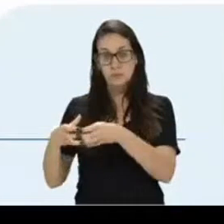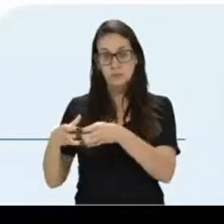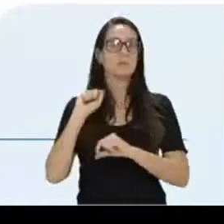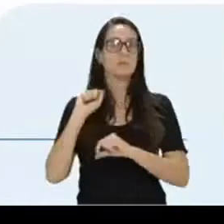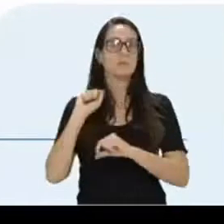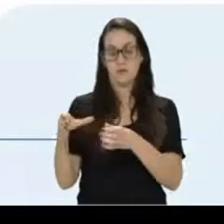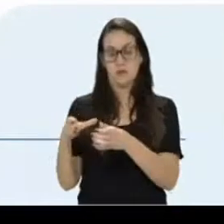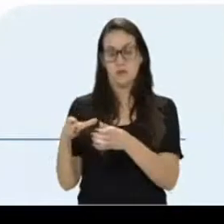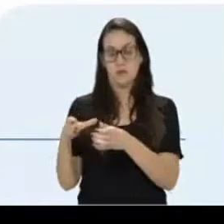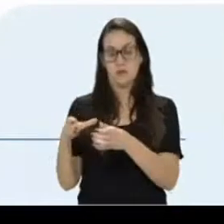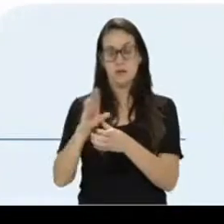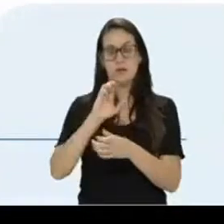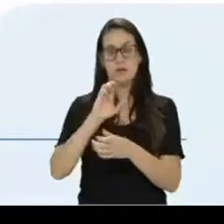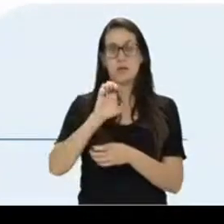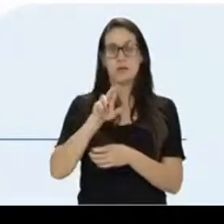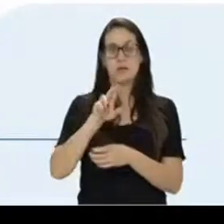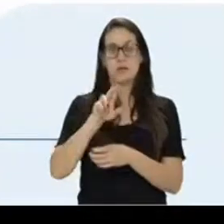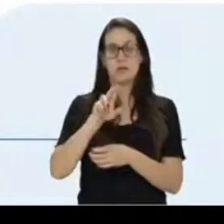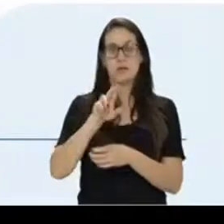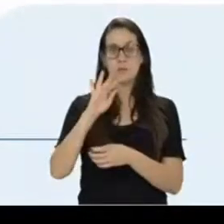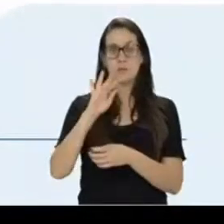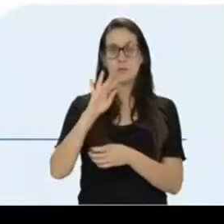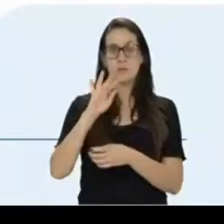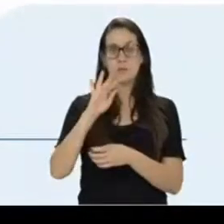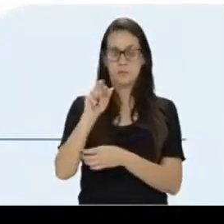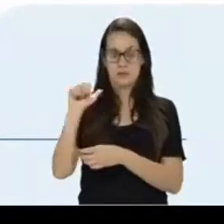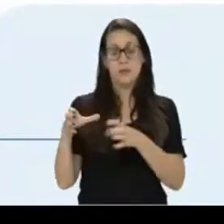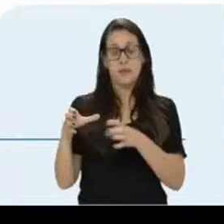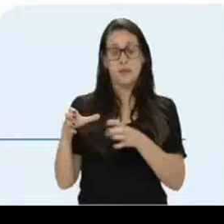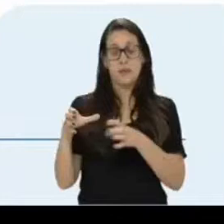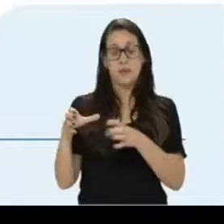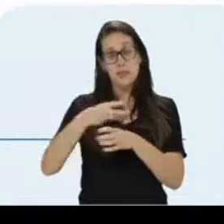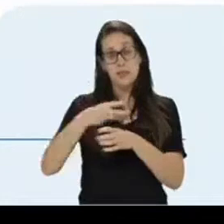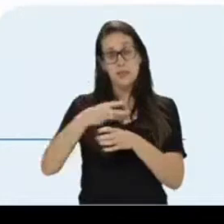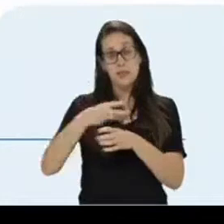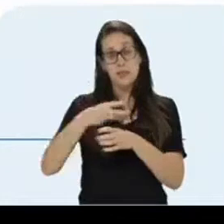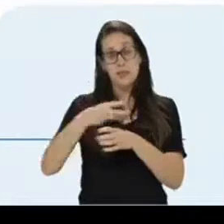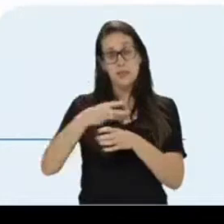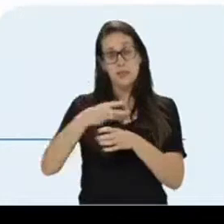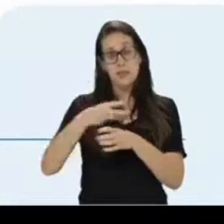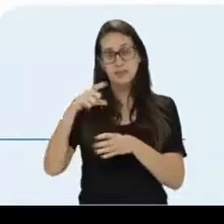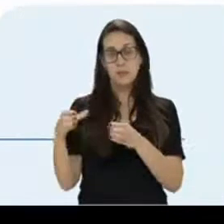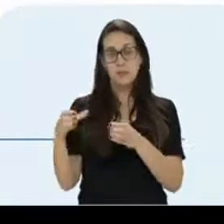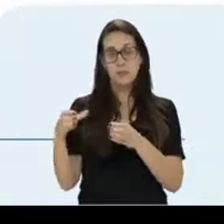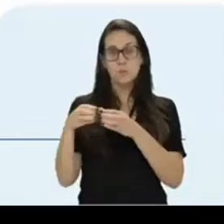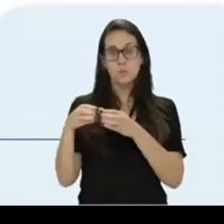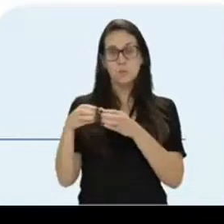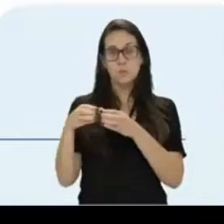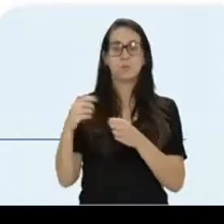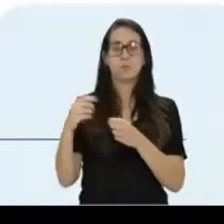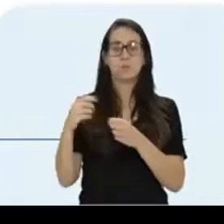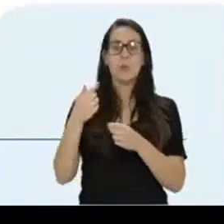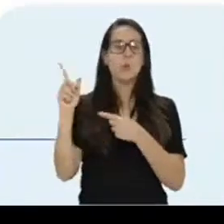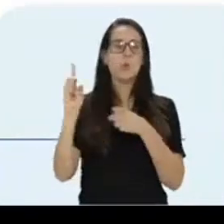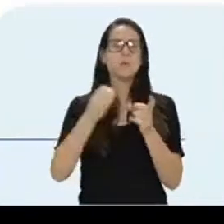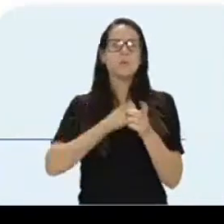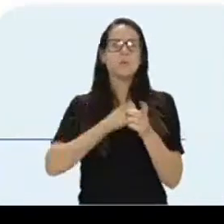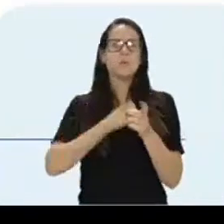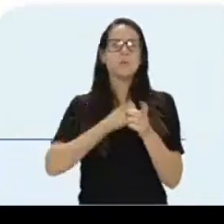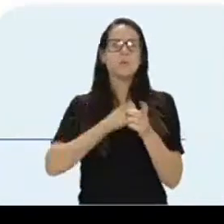é o domínio eucária. Então, dentro desse domínio eucária, estão agrupados todos os demais